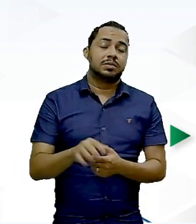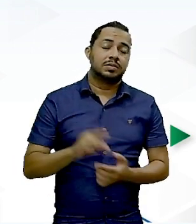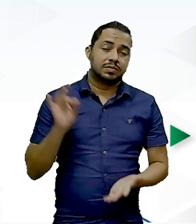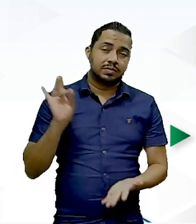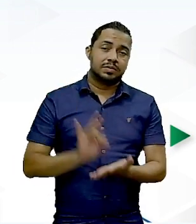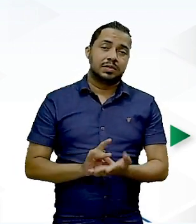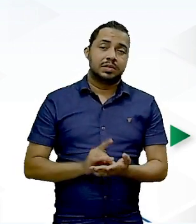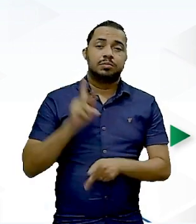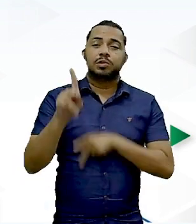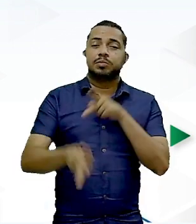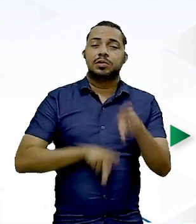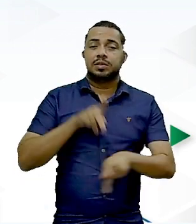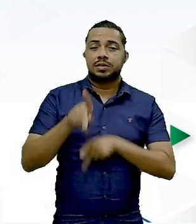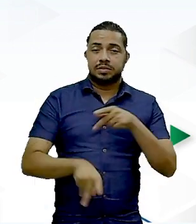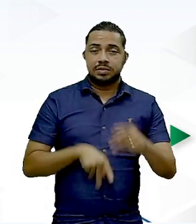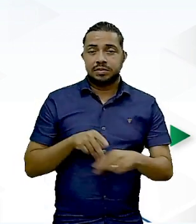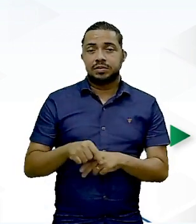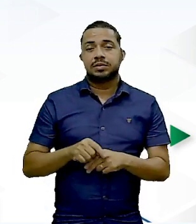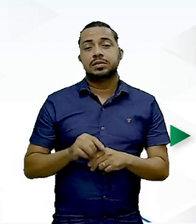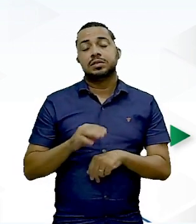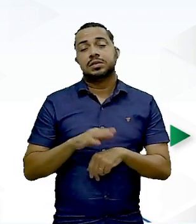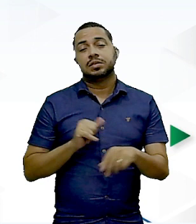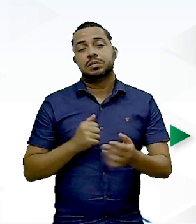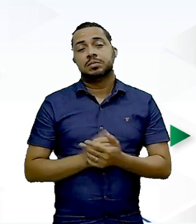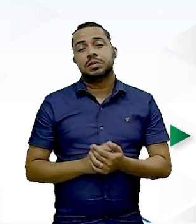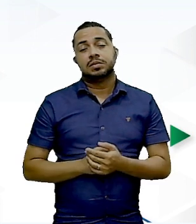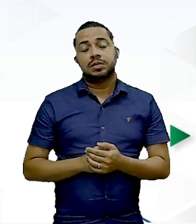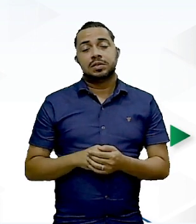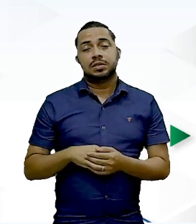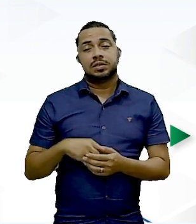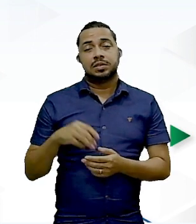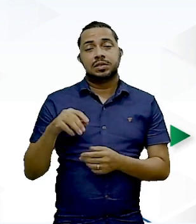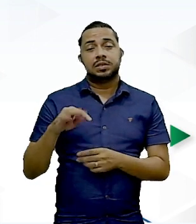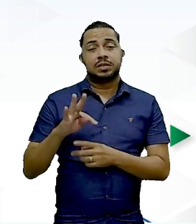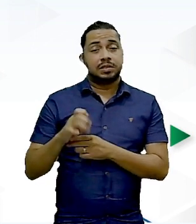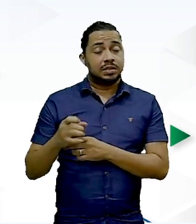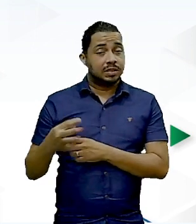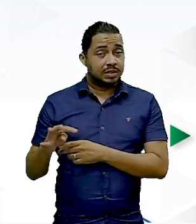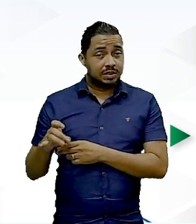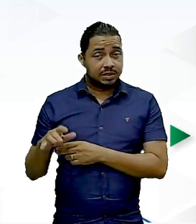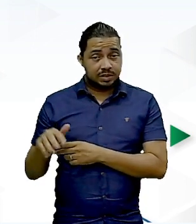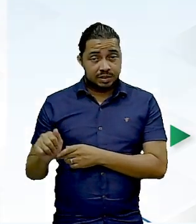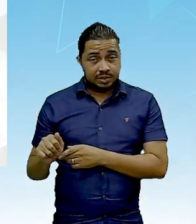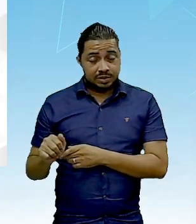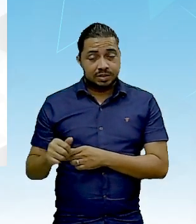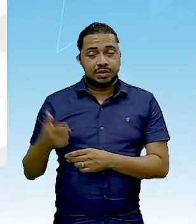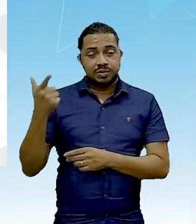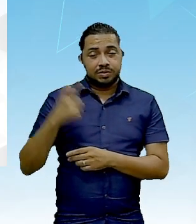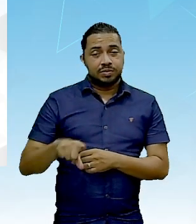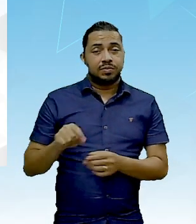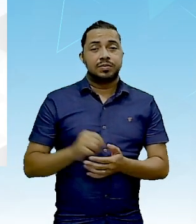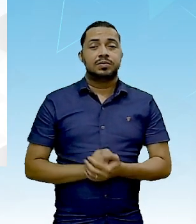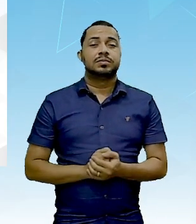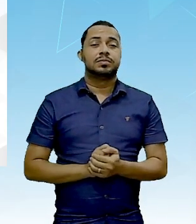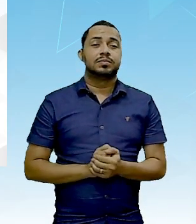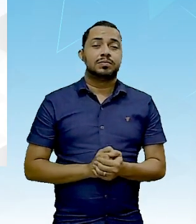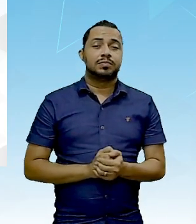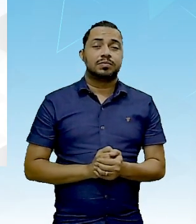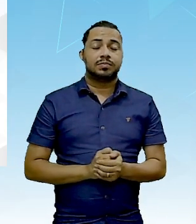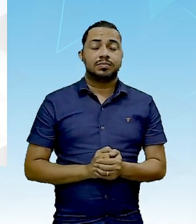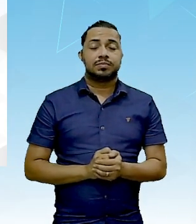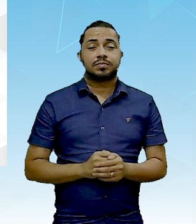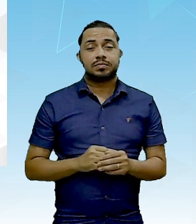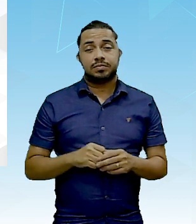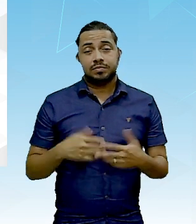a população, chamando isso de inferência estatística. De novo aqui, Jonathan, por favor, veja.